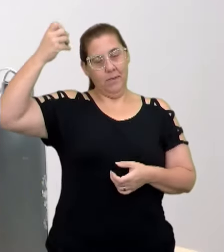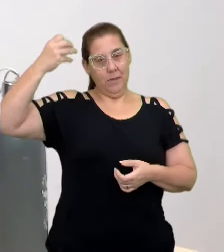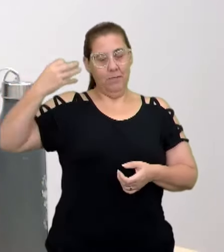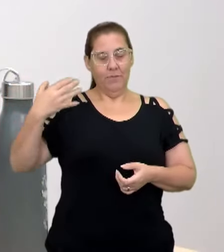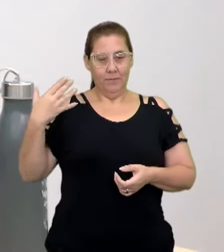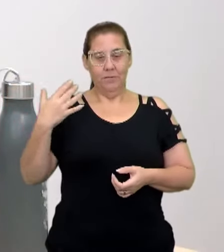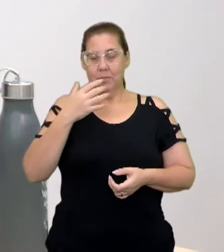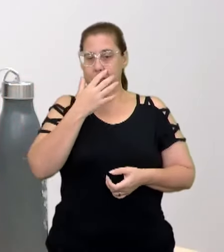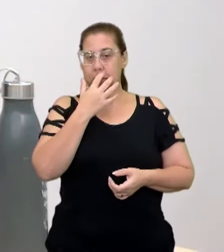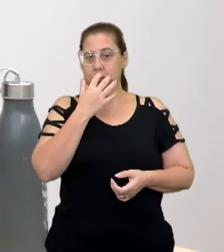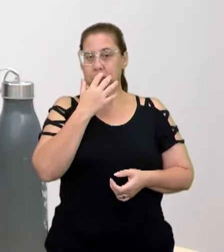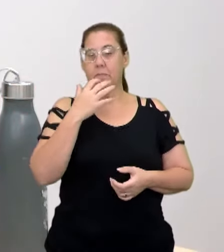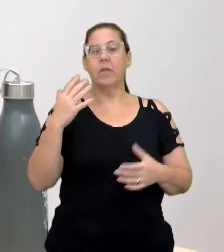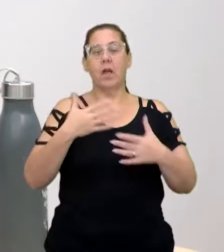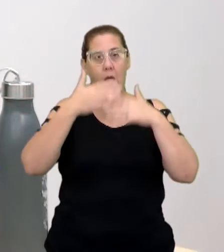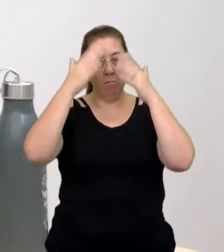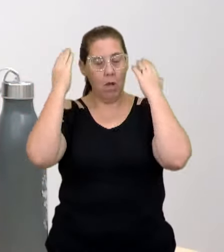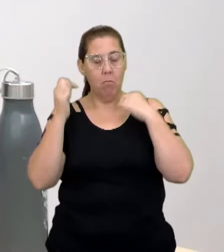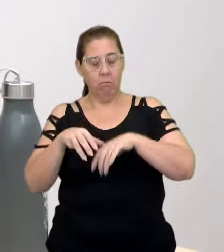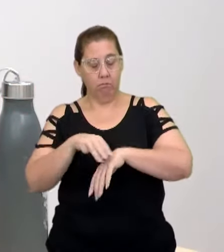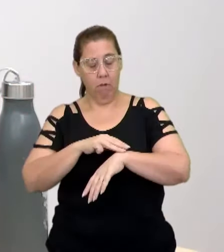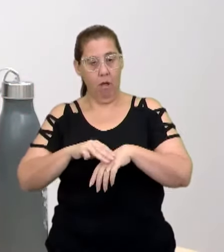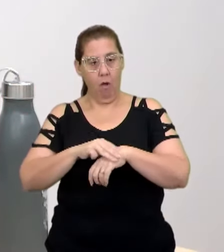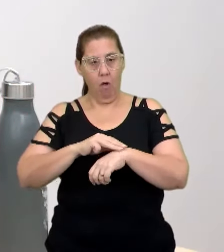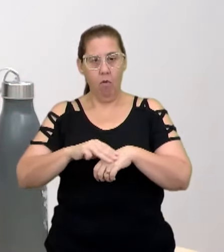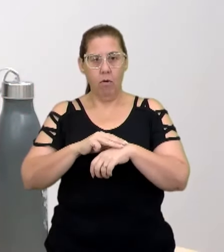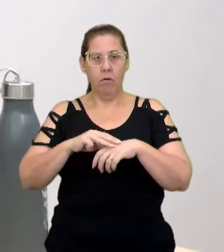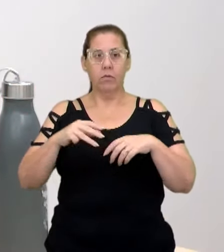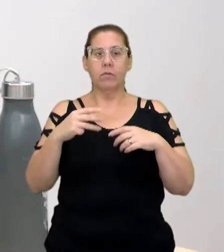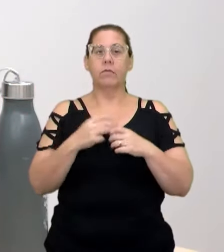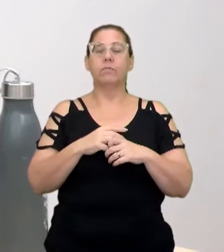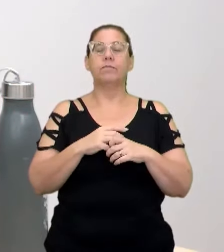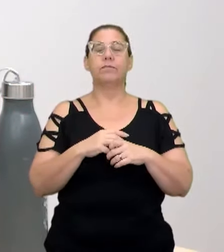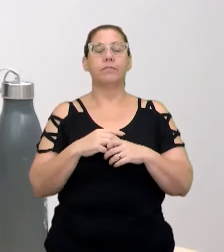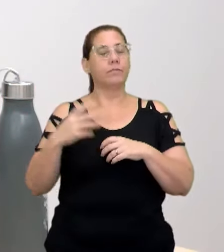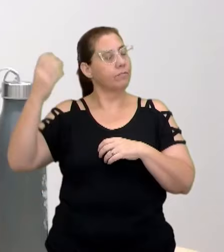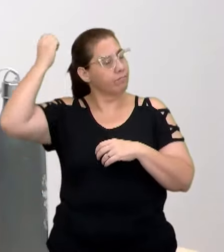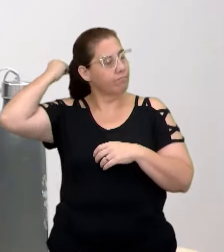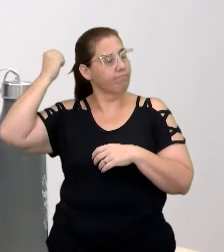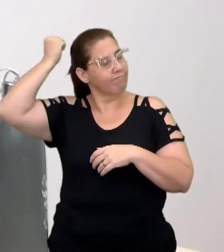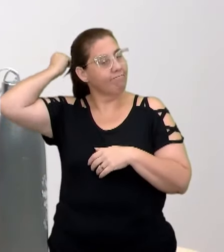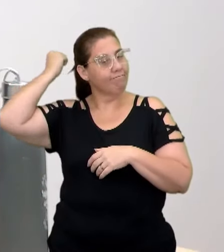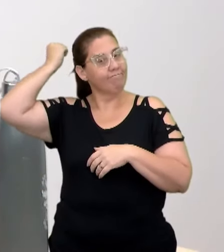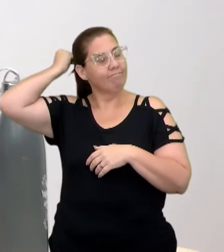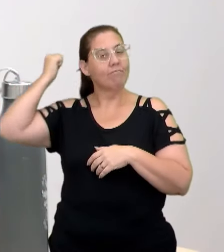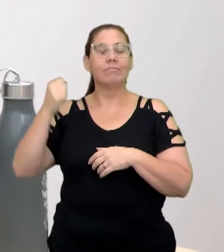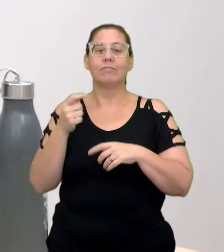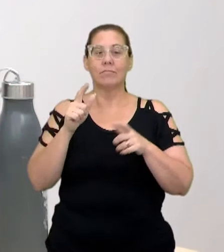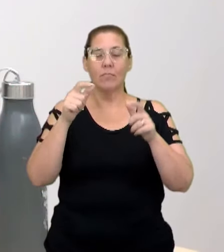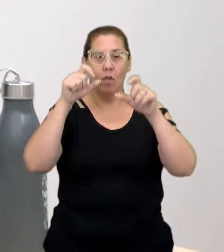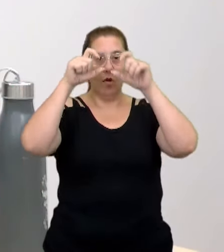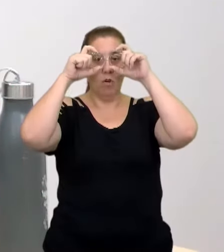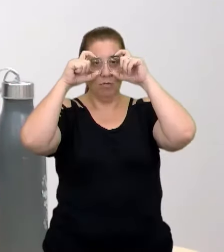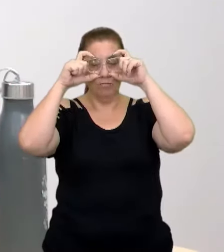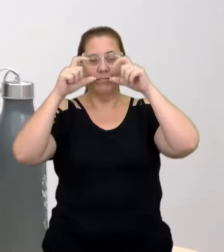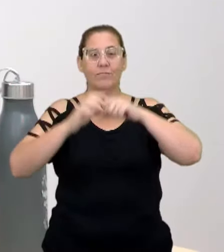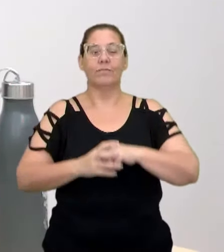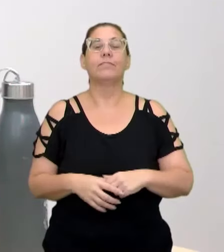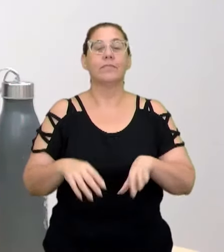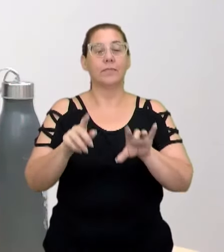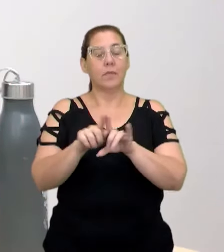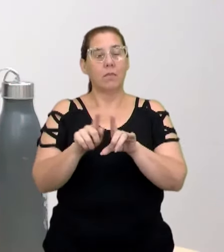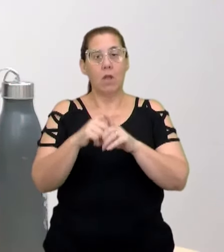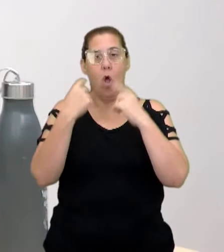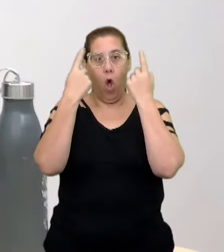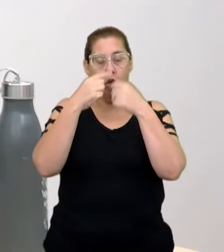né? Tenho cabelo castanho, estou com o cabelo amarrado num coque, uso óculos, também tenho